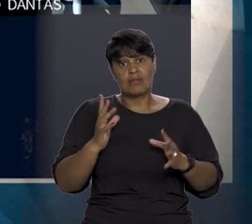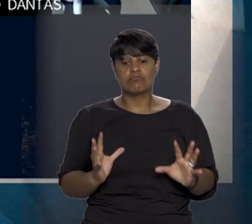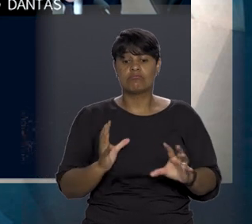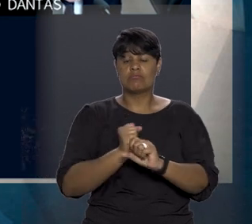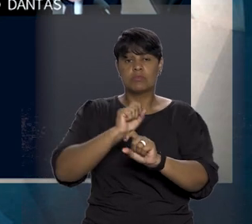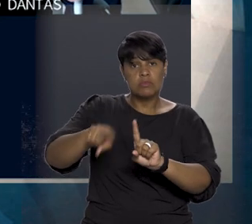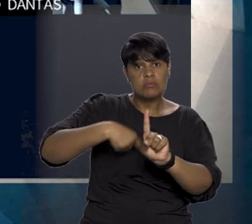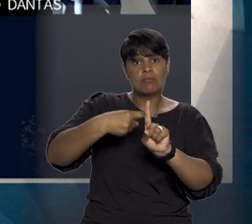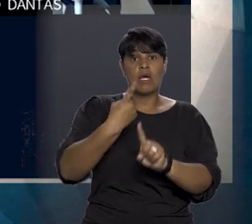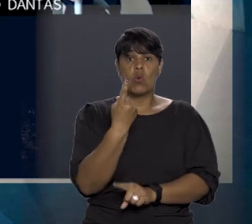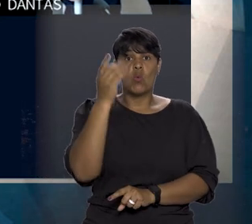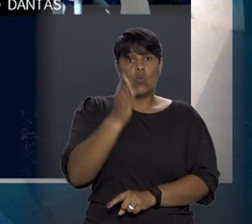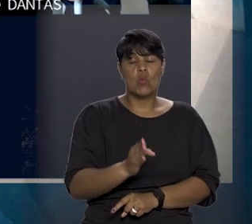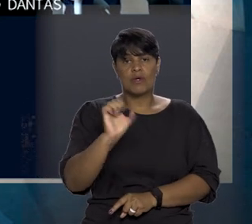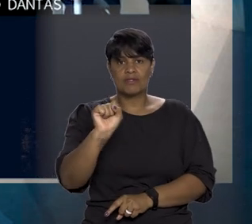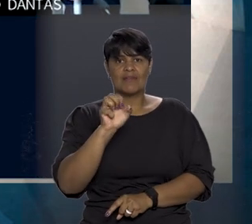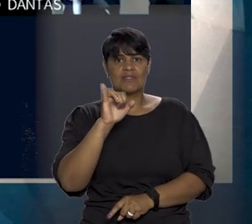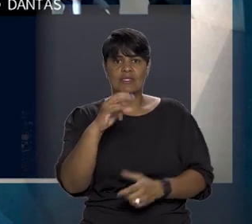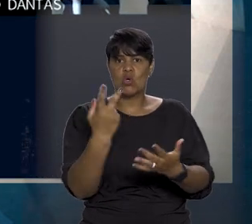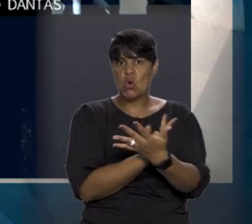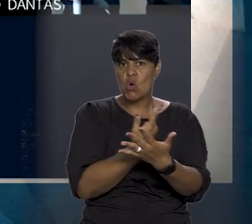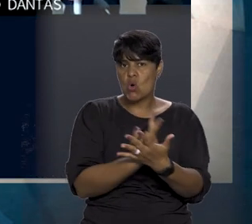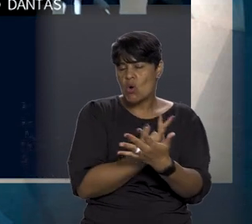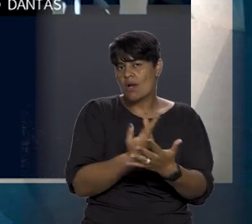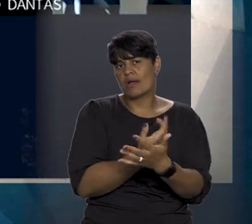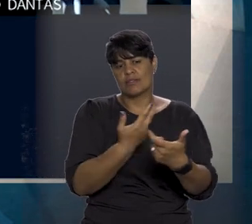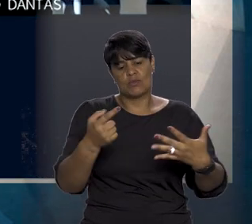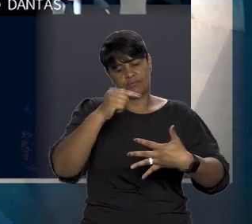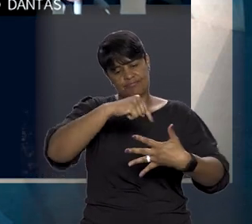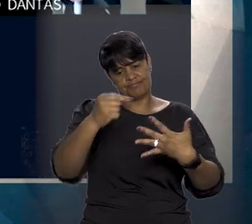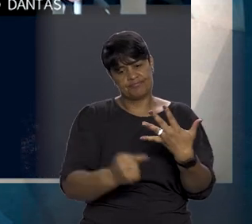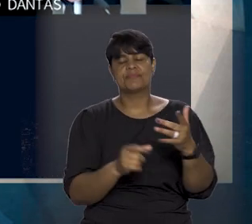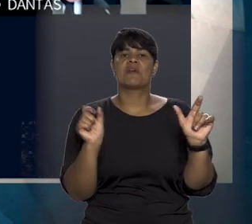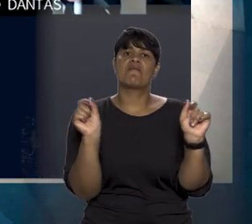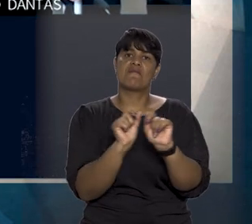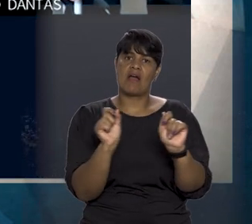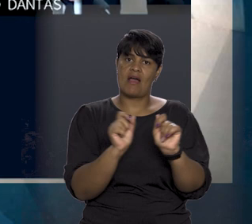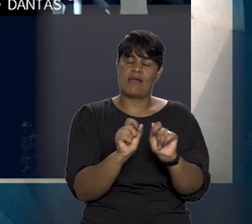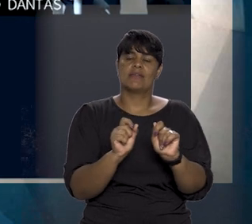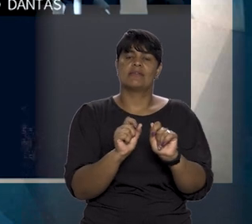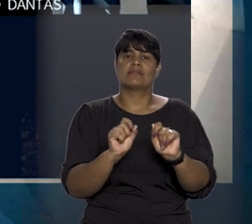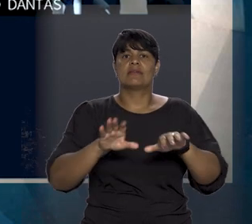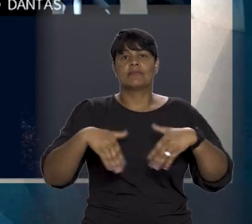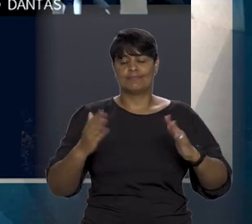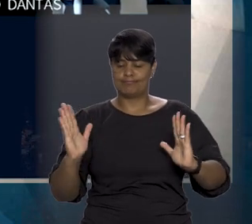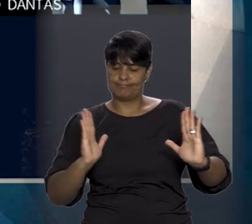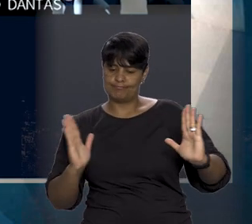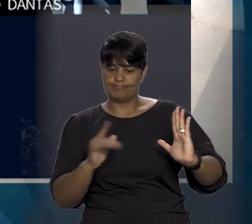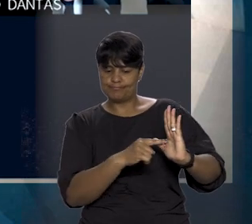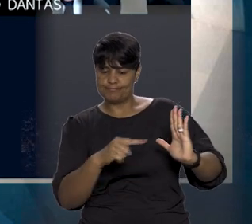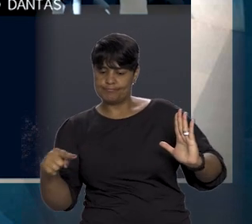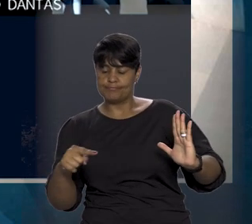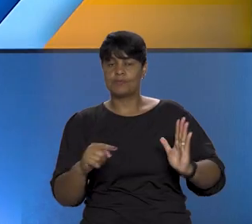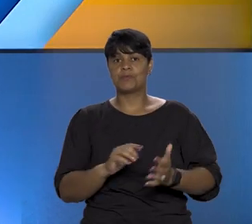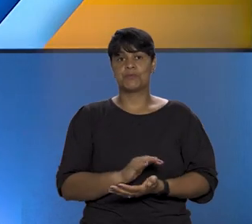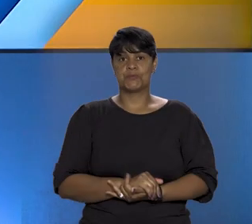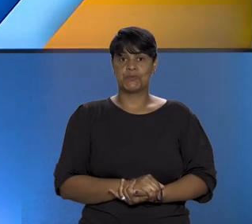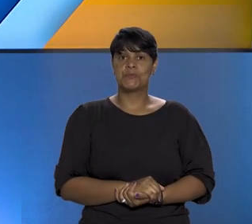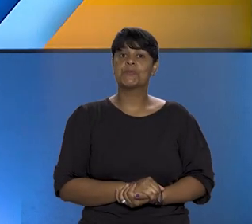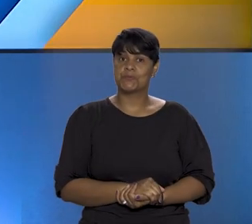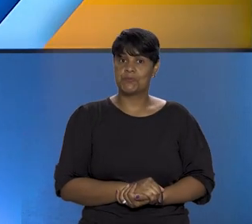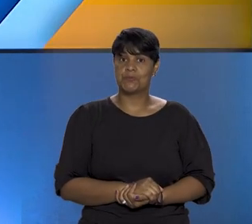de um oitavo para cada circunstância negativa aplicado sobre a diferença entre as penas mínima e máxima